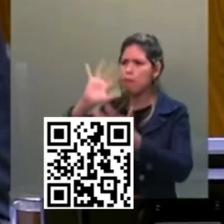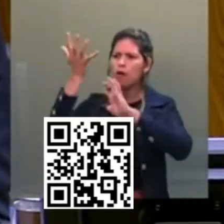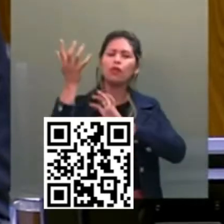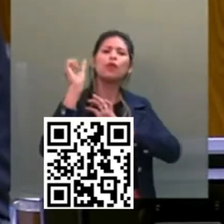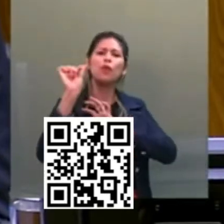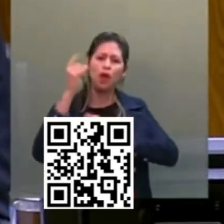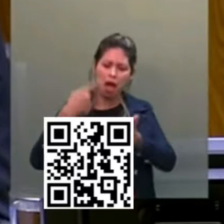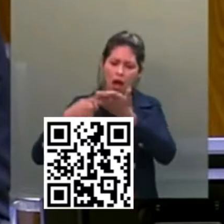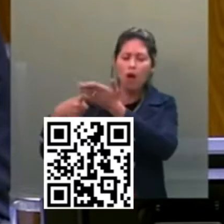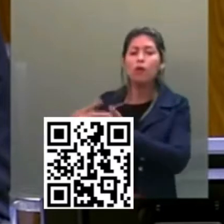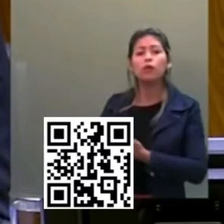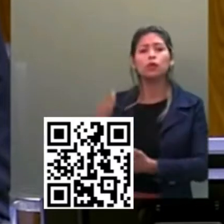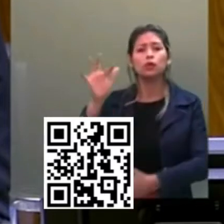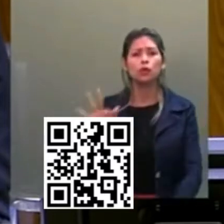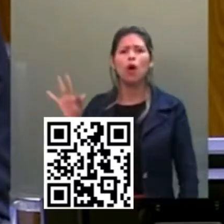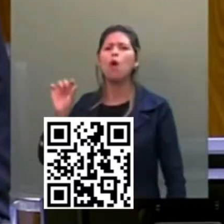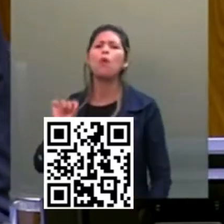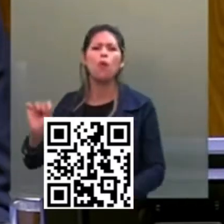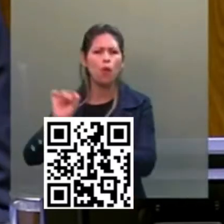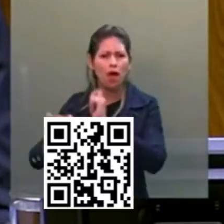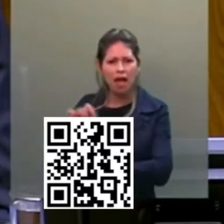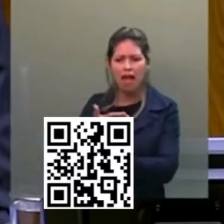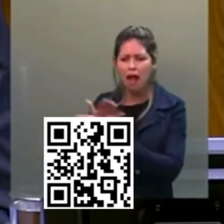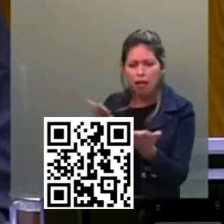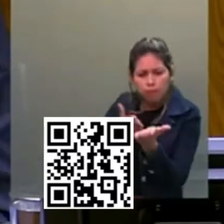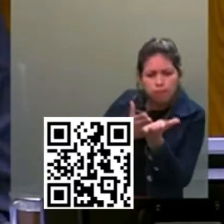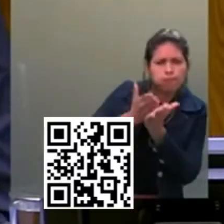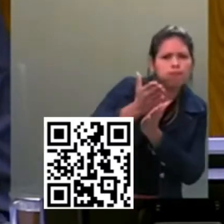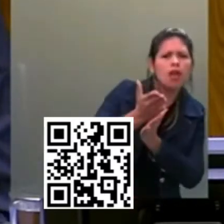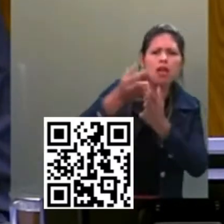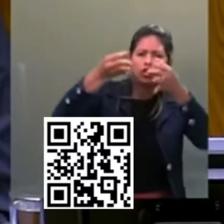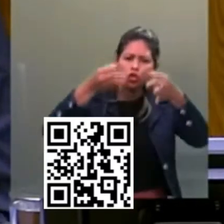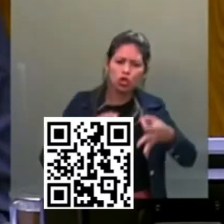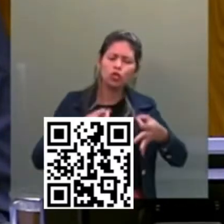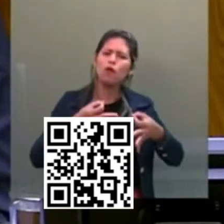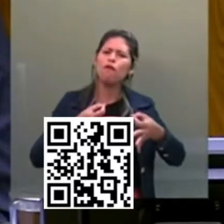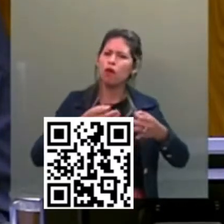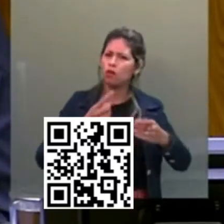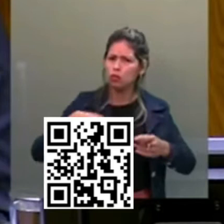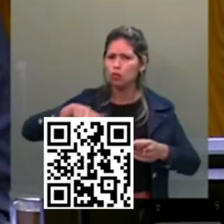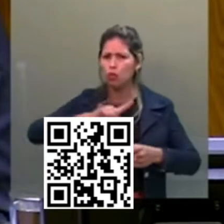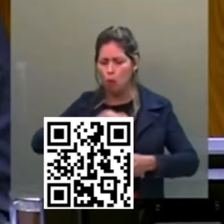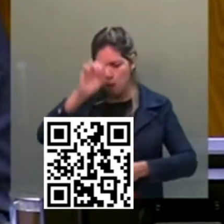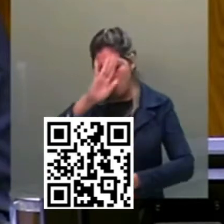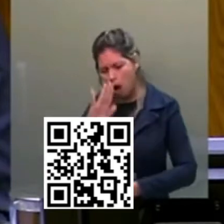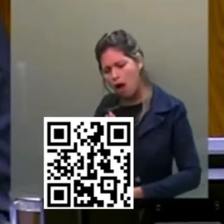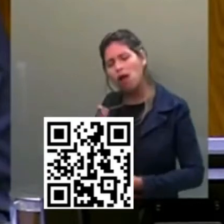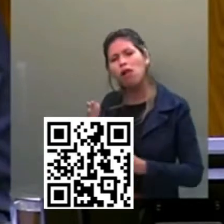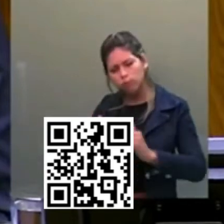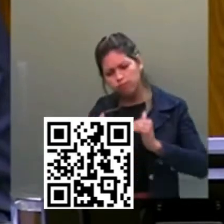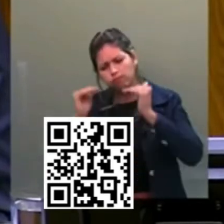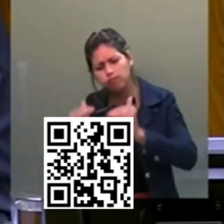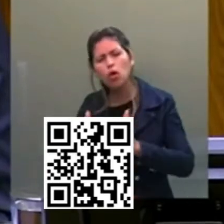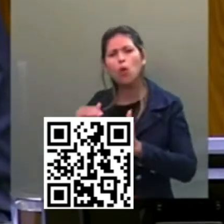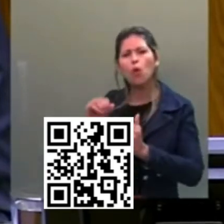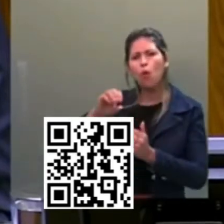do Acordo de Paris, alinhando-a com as metas de desenvolvimento sustentável assumidas pelo Brasil perante a Organização das